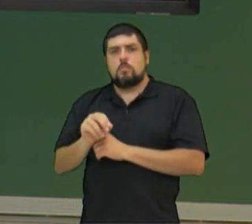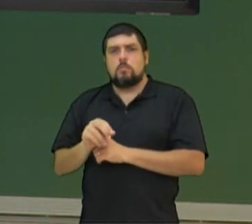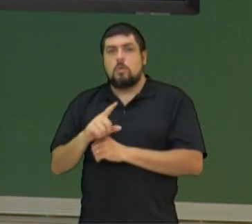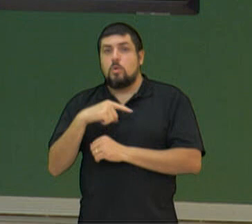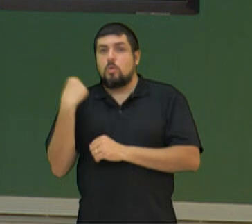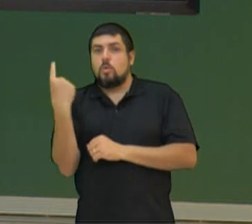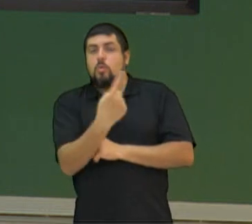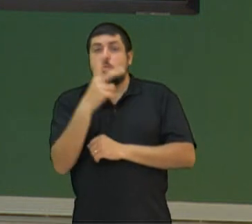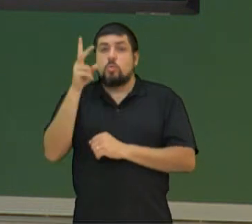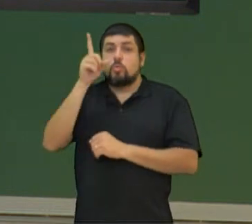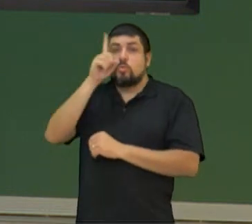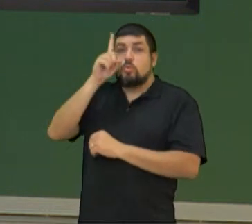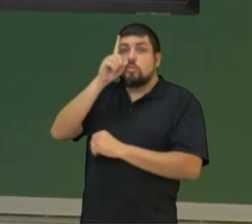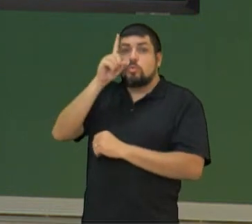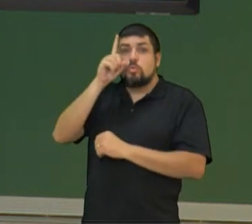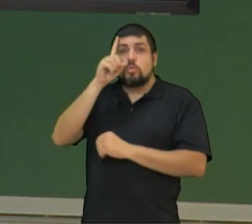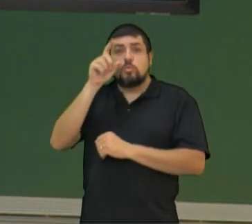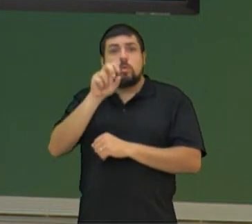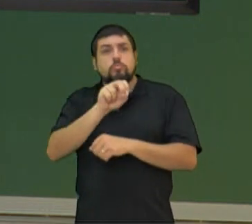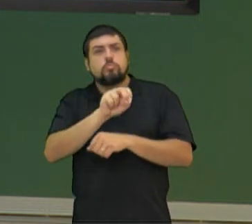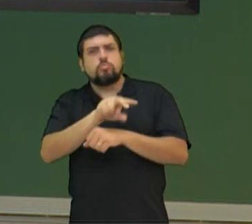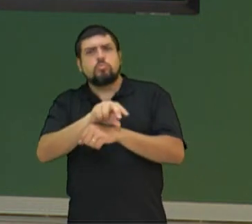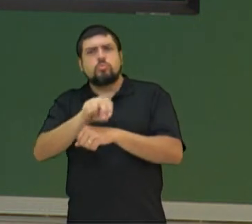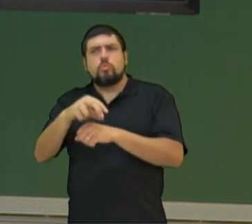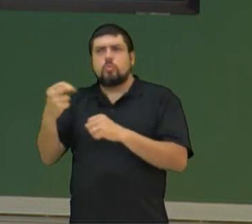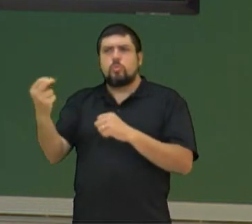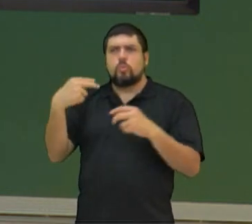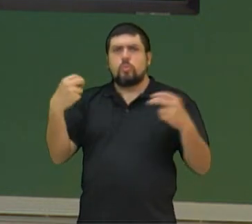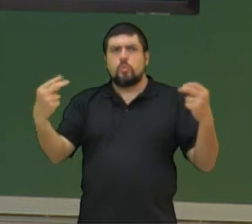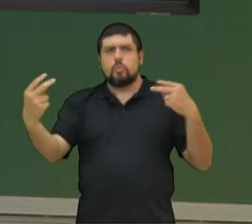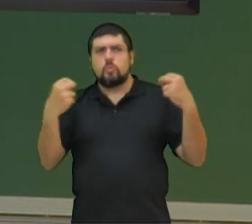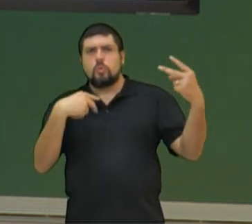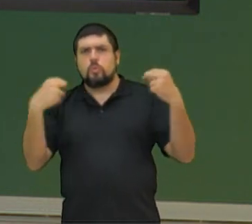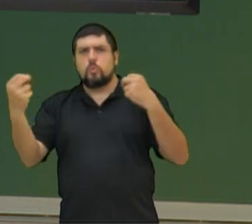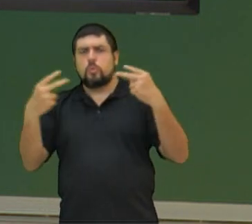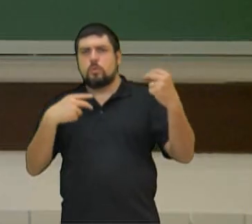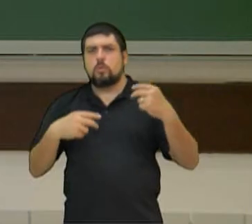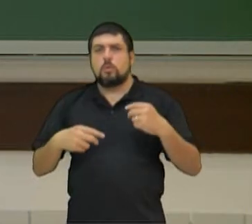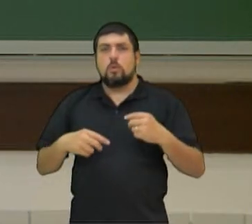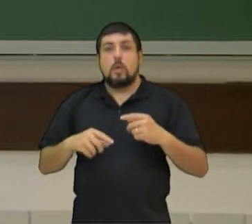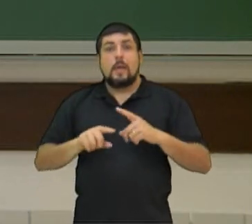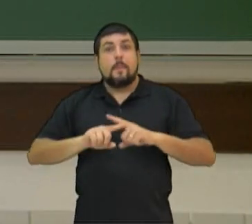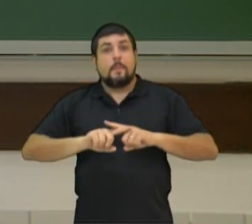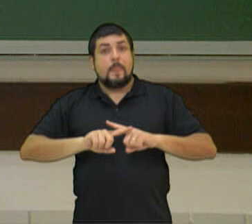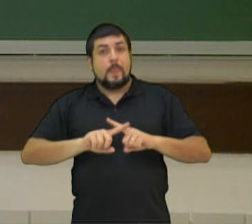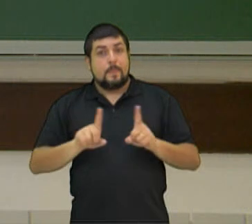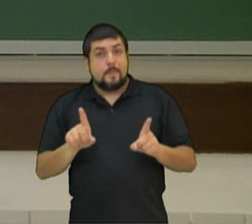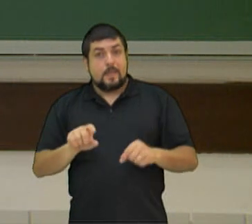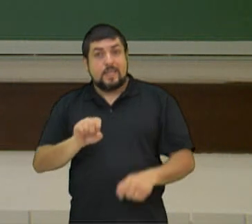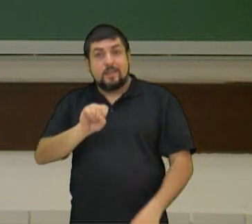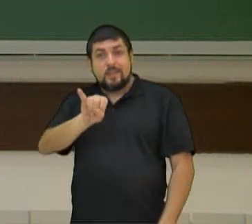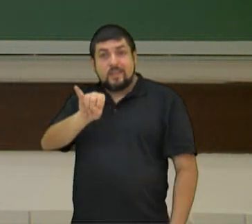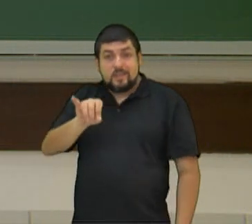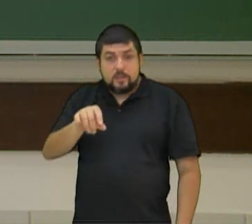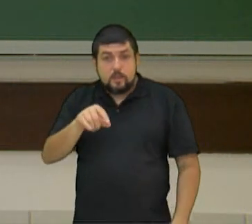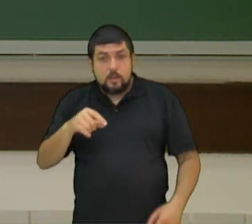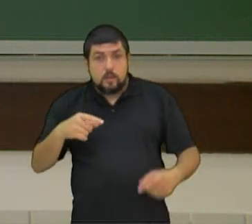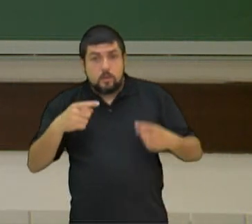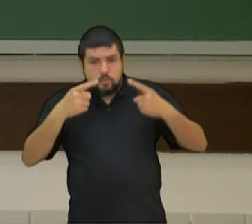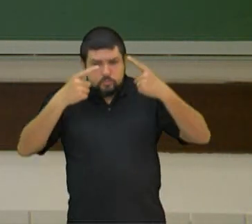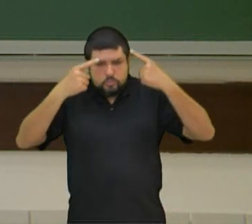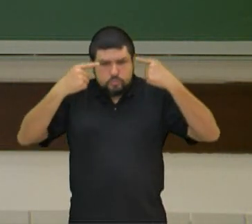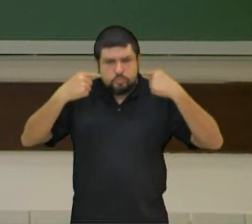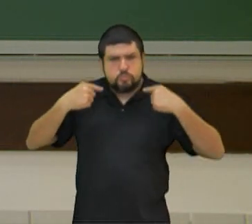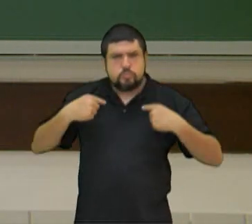vírus, e nem sempre a gente fica doente. Agora, uma pessoa que está com uma carga muito alta do vírus